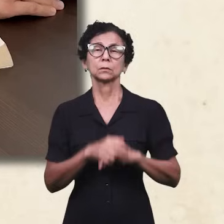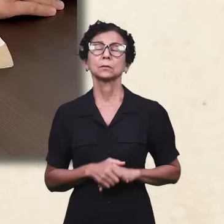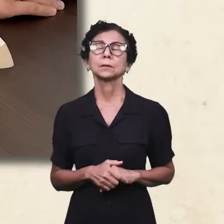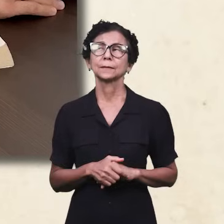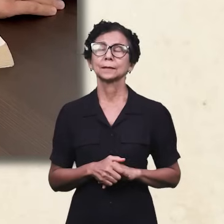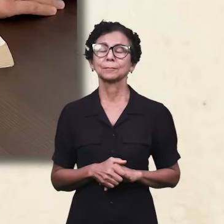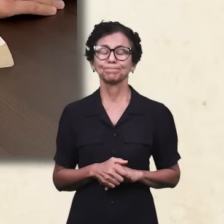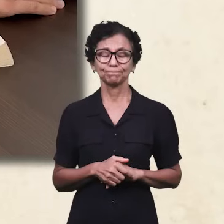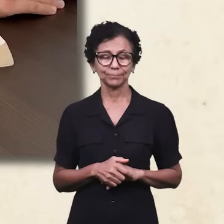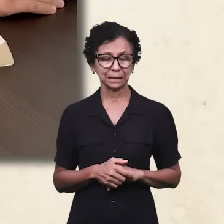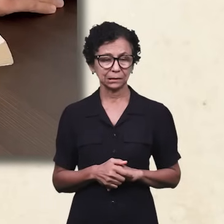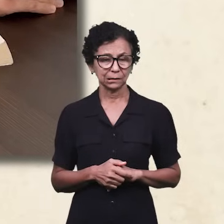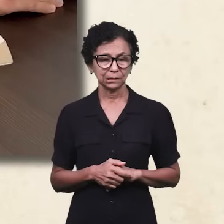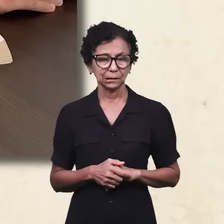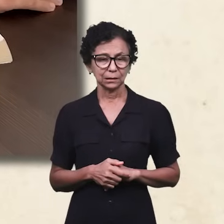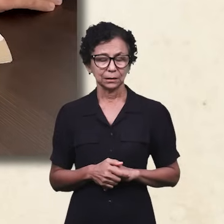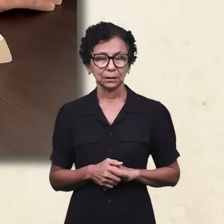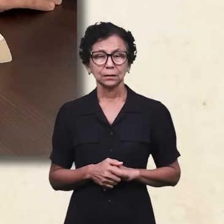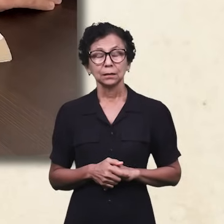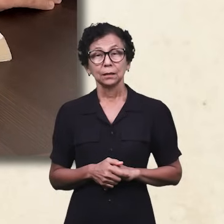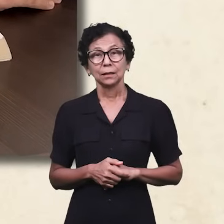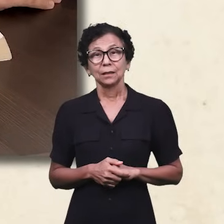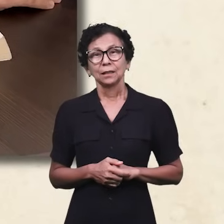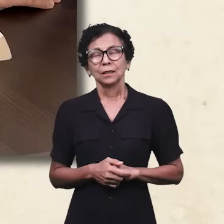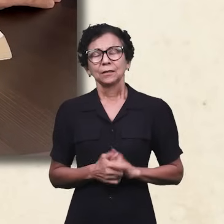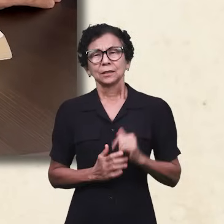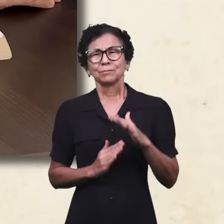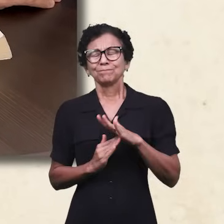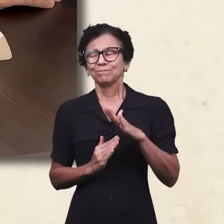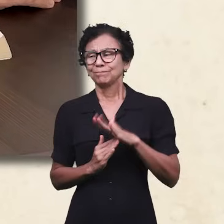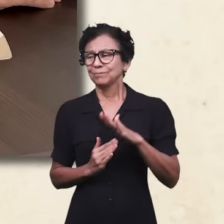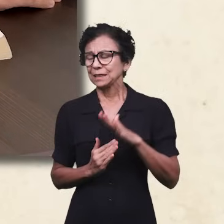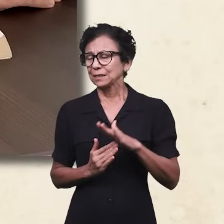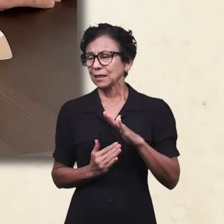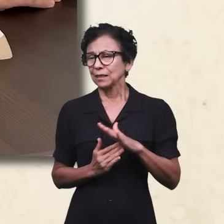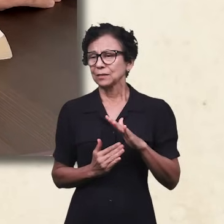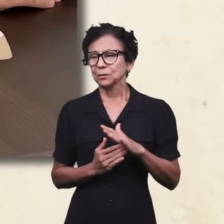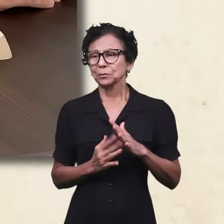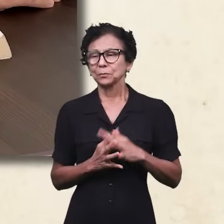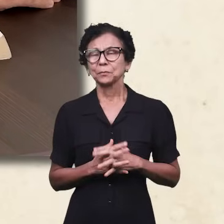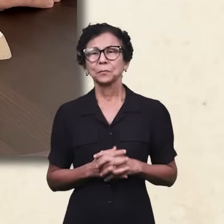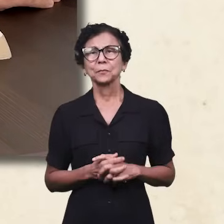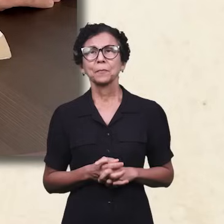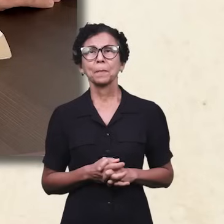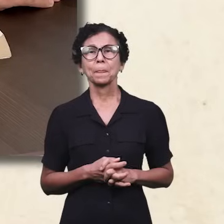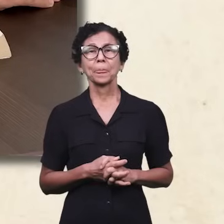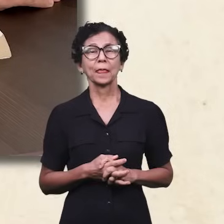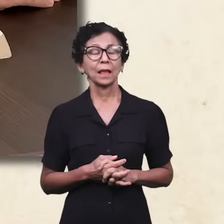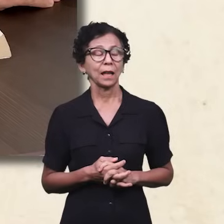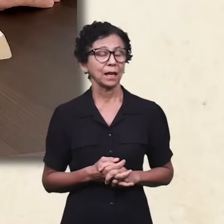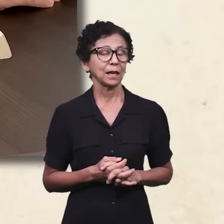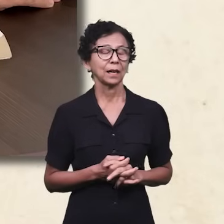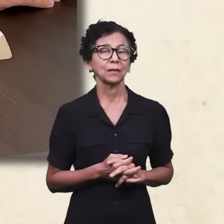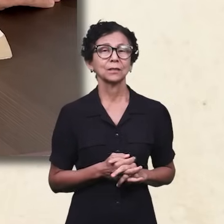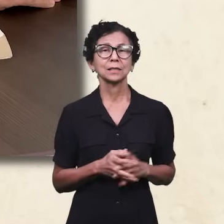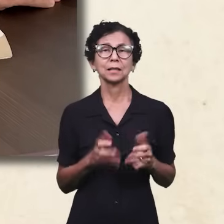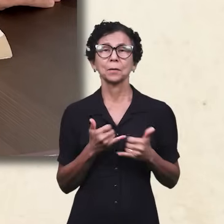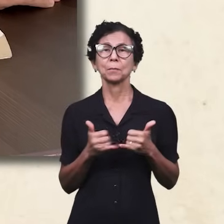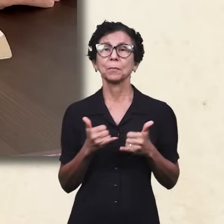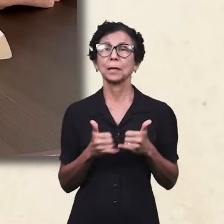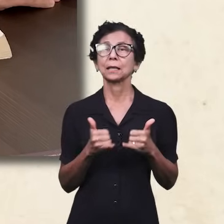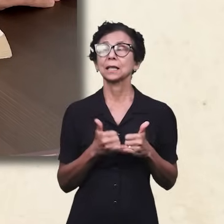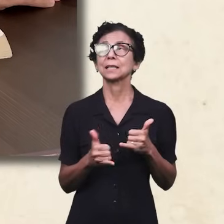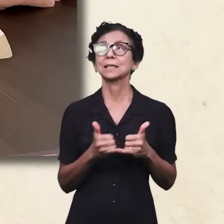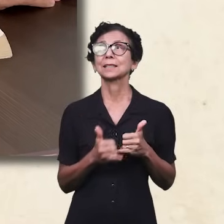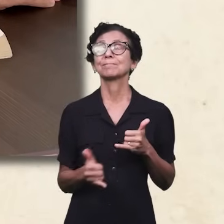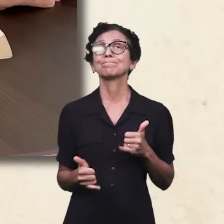limitação e parece até eu acho que todos já viveram Isso parece que você vai perder né A sensação que dá